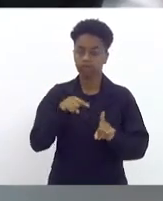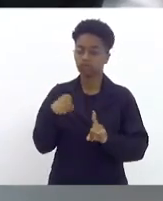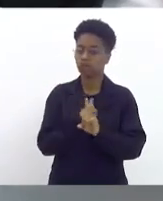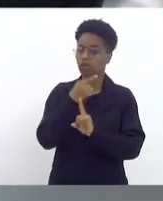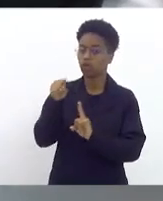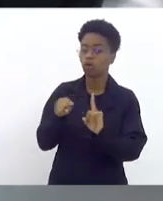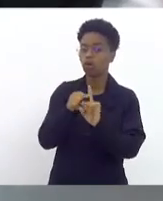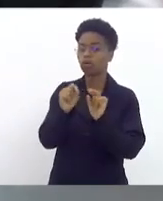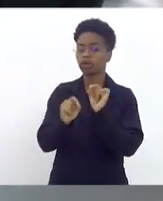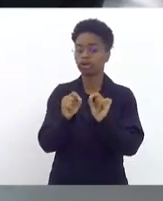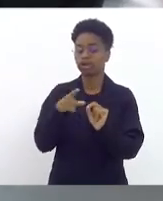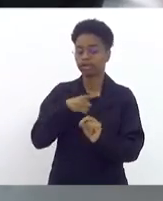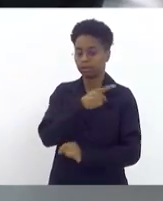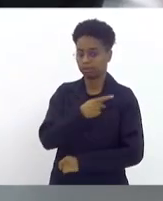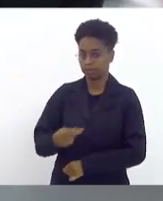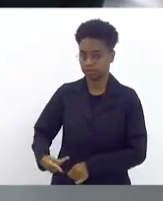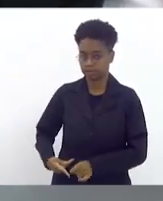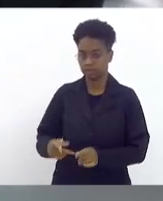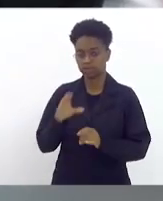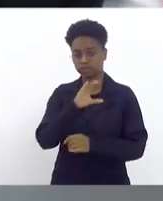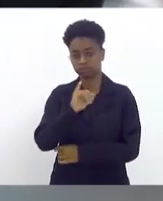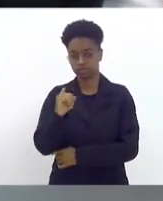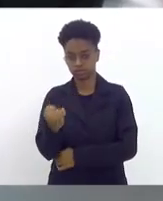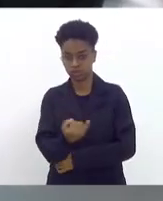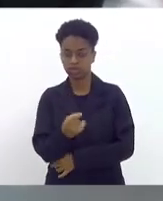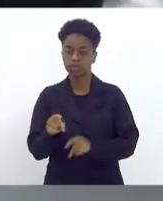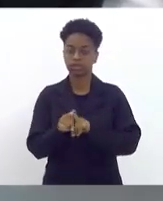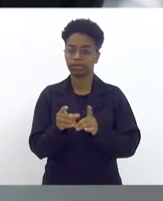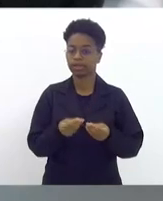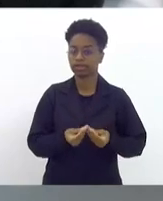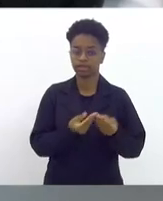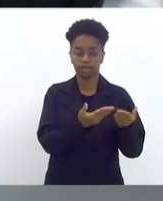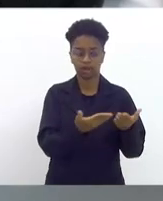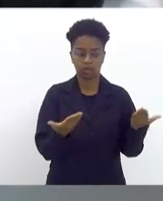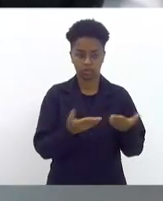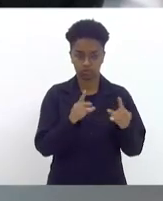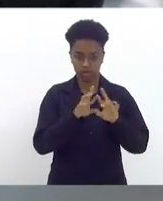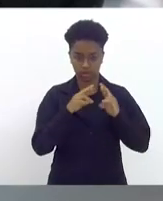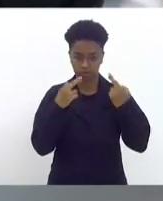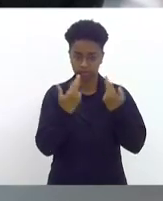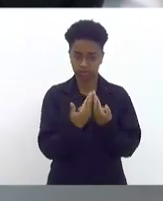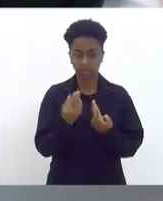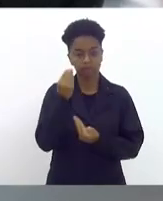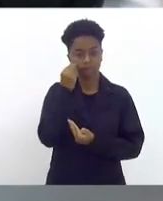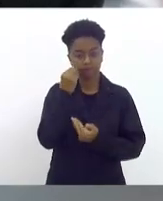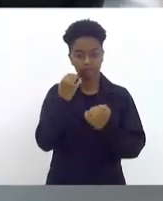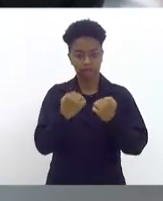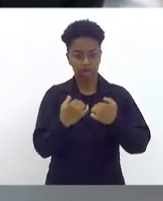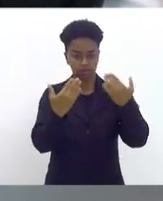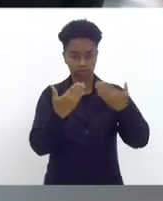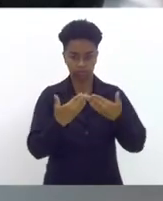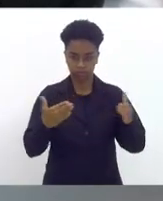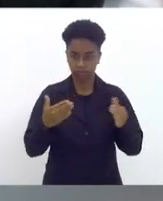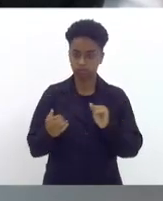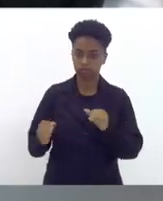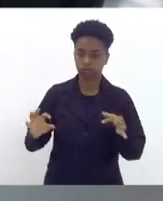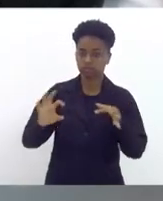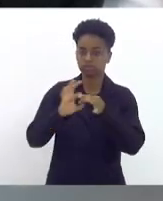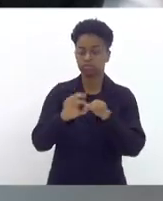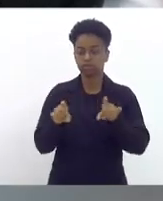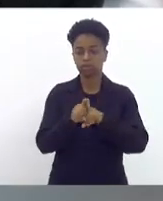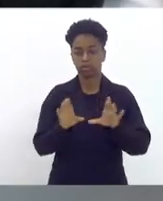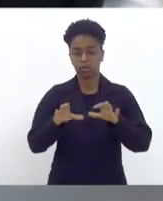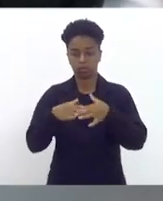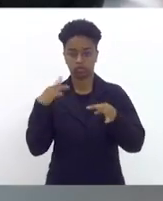pedido apresentado ao presidente da Comissão de construção e justiça e apresentada na reunião de hoje realização de uma audiência pública em conjunto da comissão de